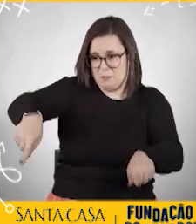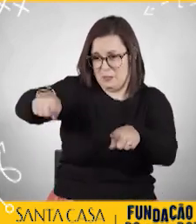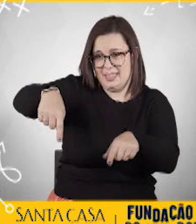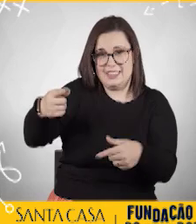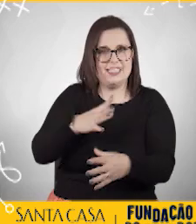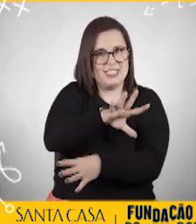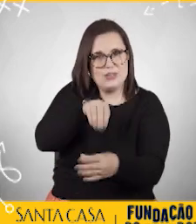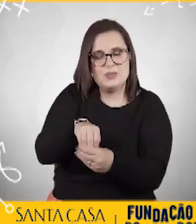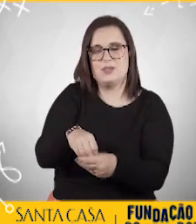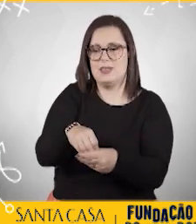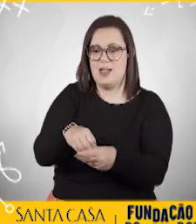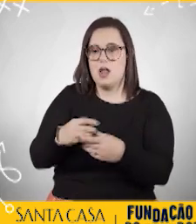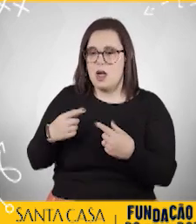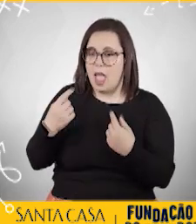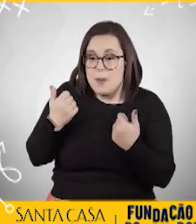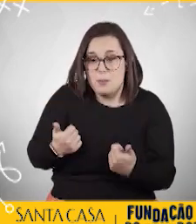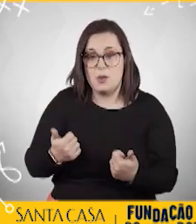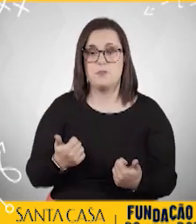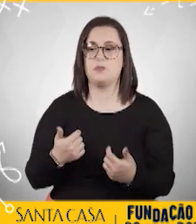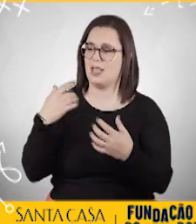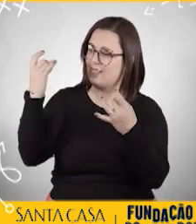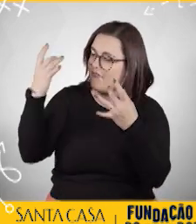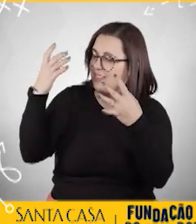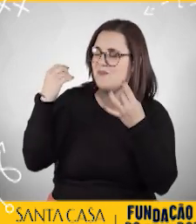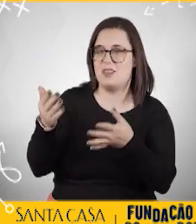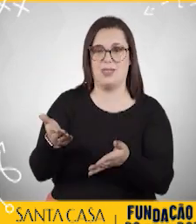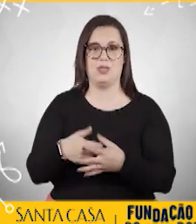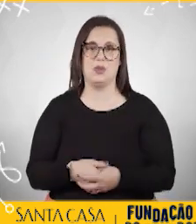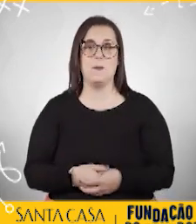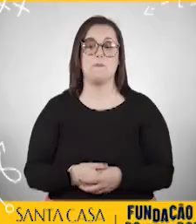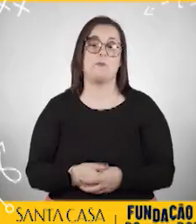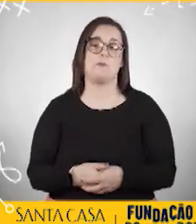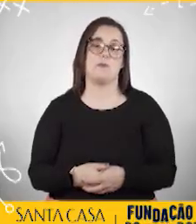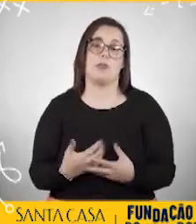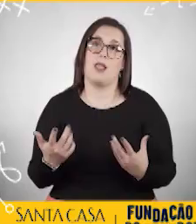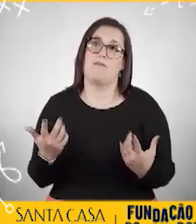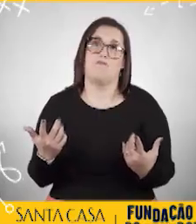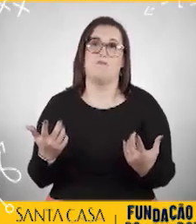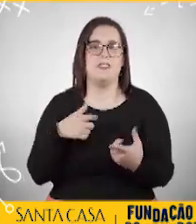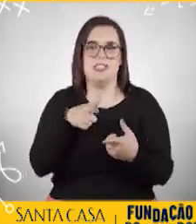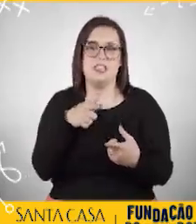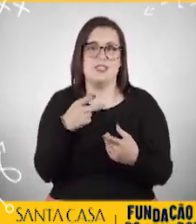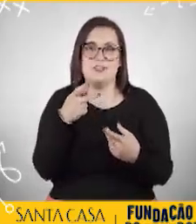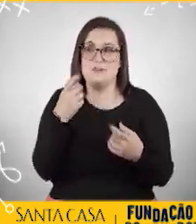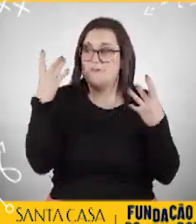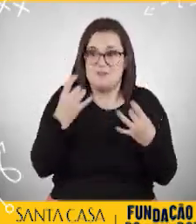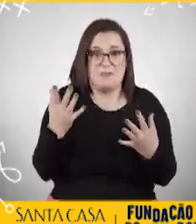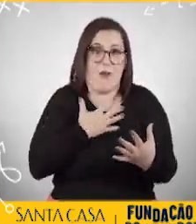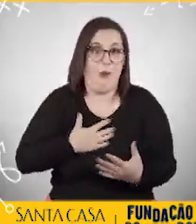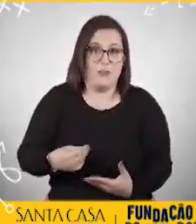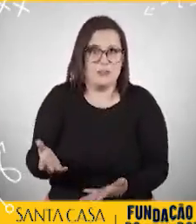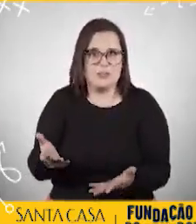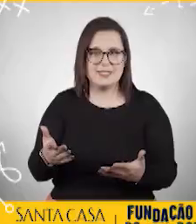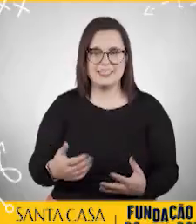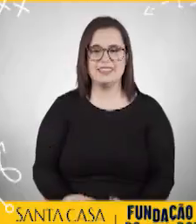eles e incluí-los neste tipo de divertimento que acaba por ficarem divertidos